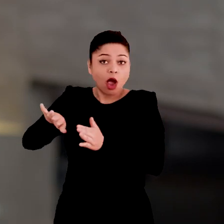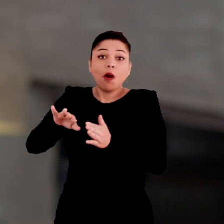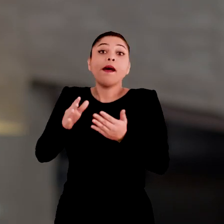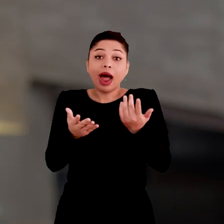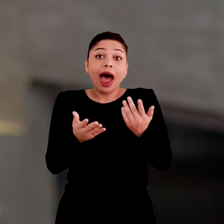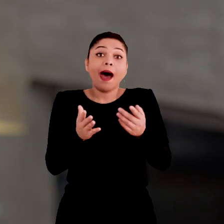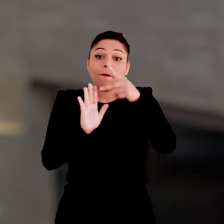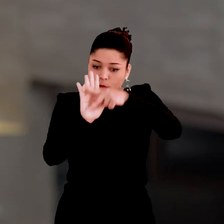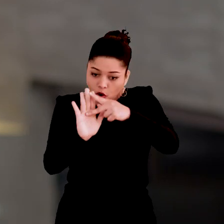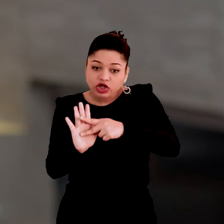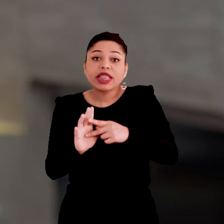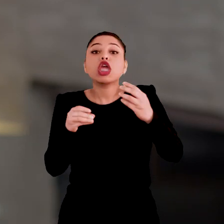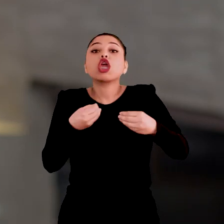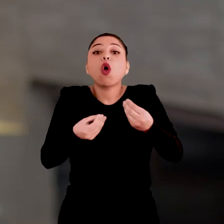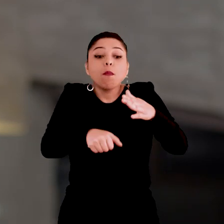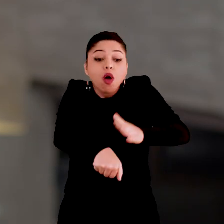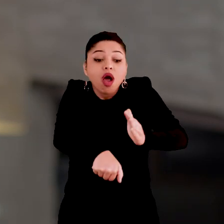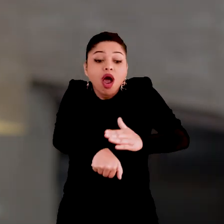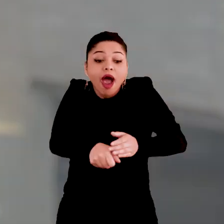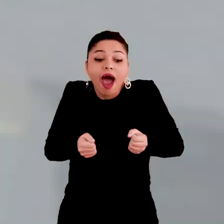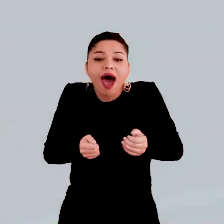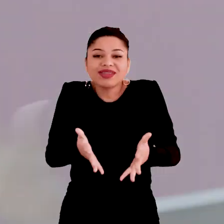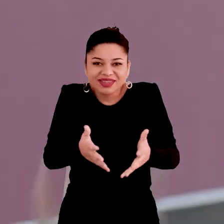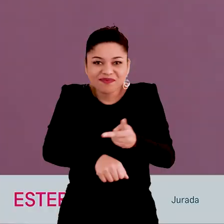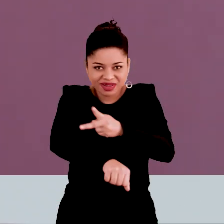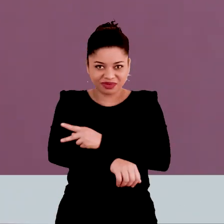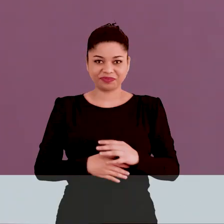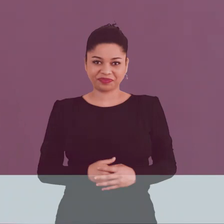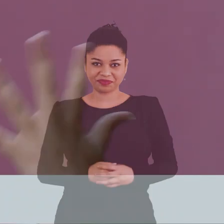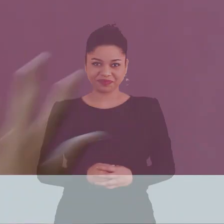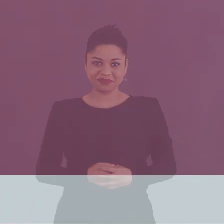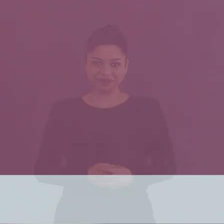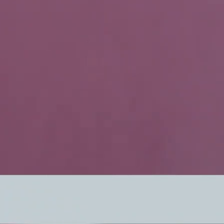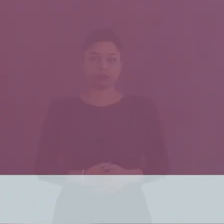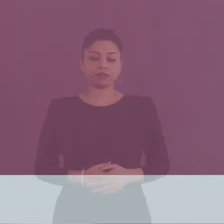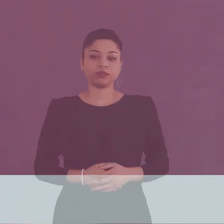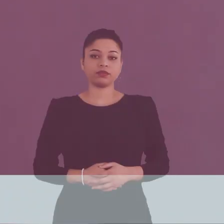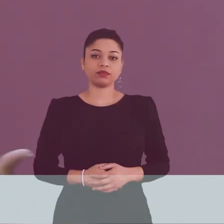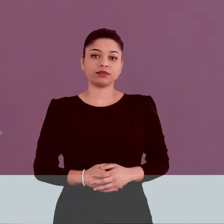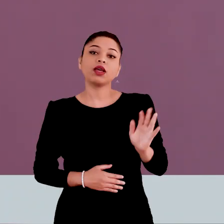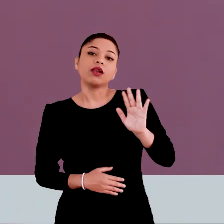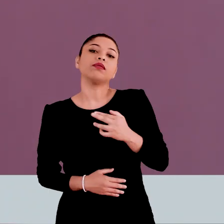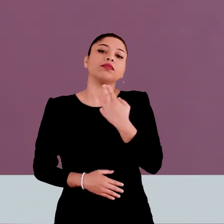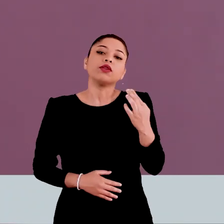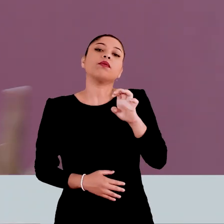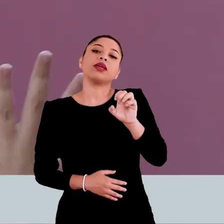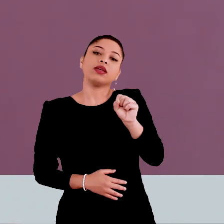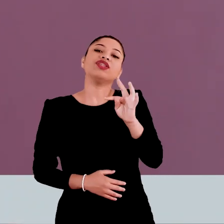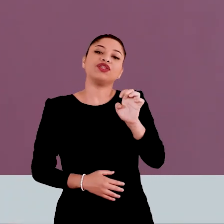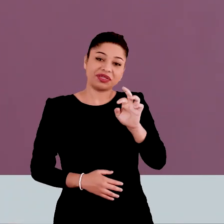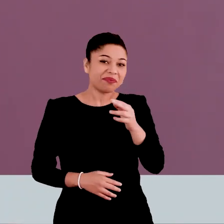pedagogia. Talvez seja o que mais vocês vão poder ver aqui. Olá pessoal, tudo bem? Meu nome é Esther Carro, sou arquiteta, ativista urbana,